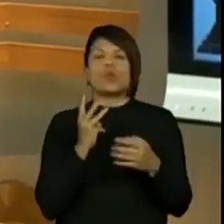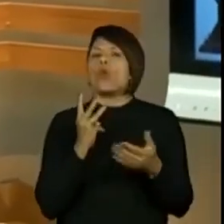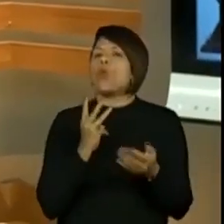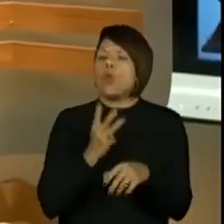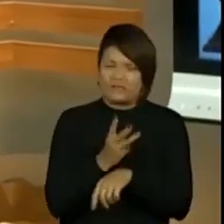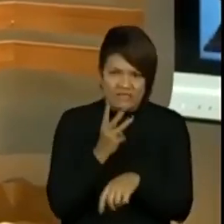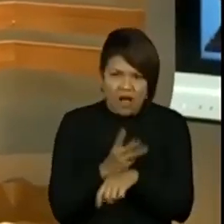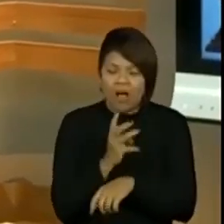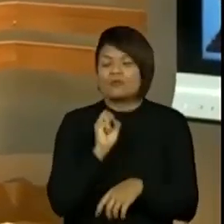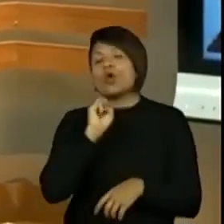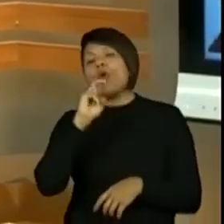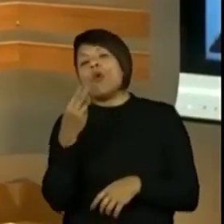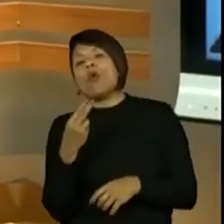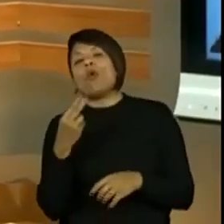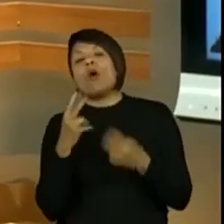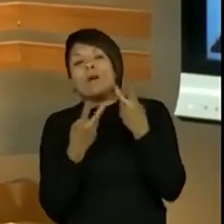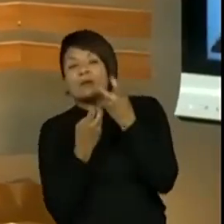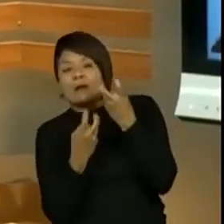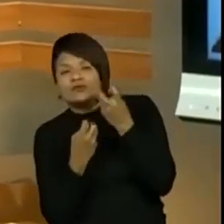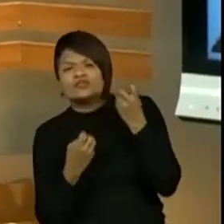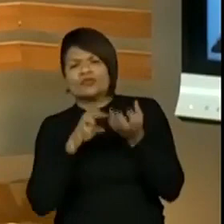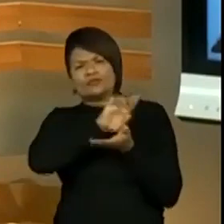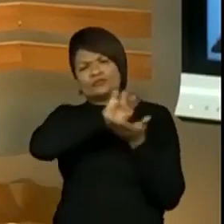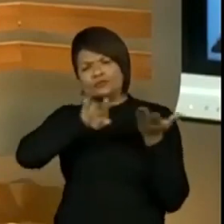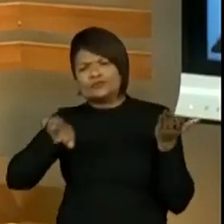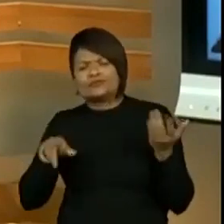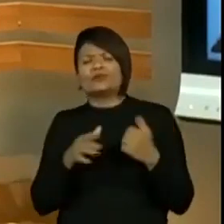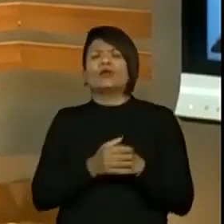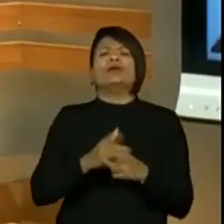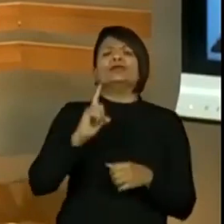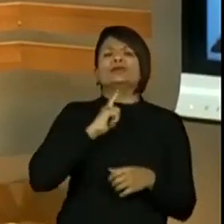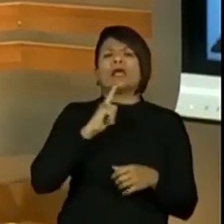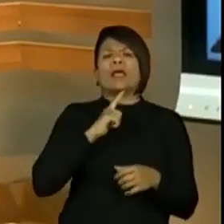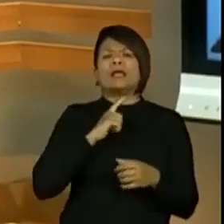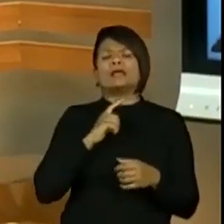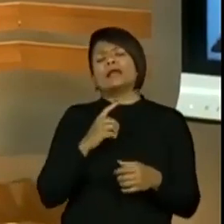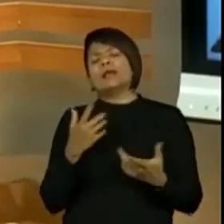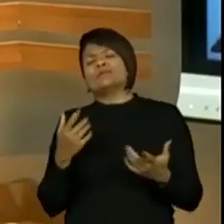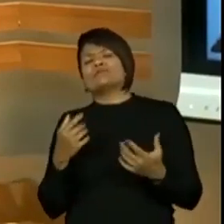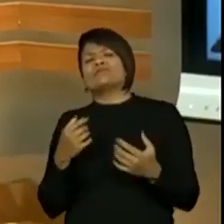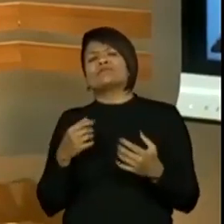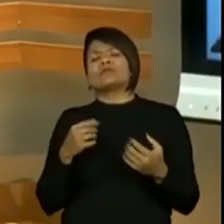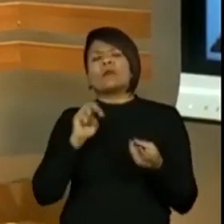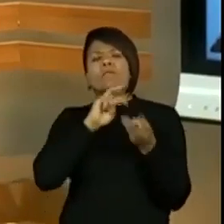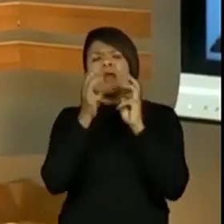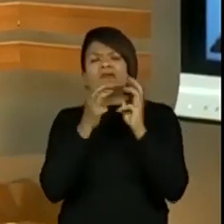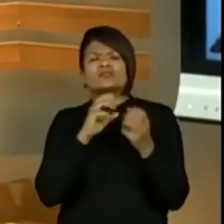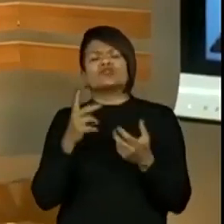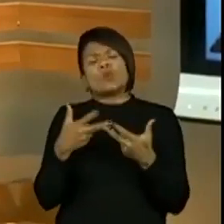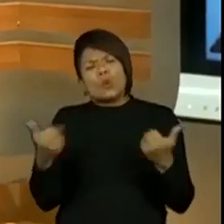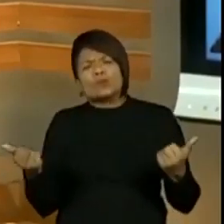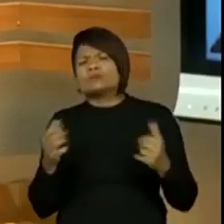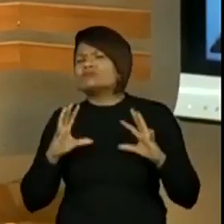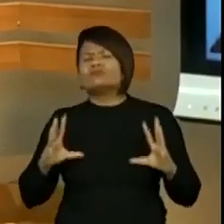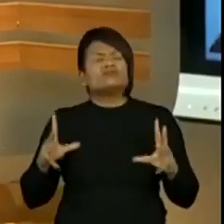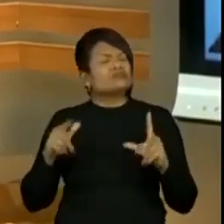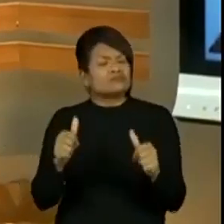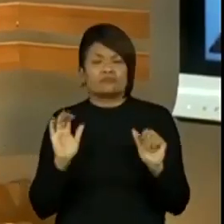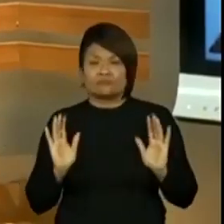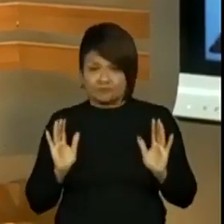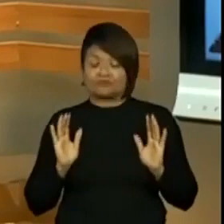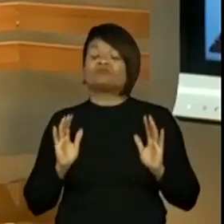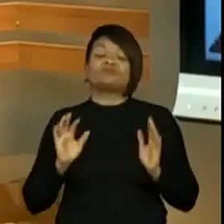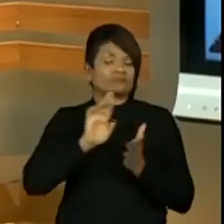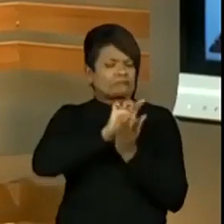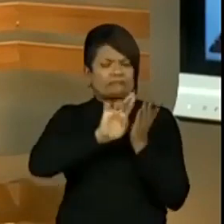você usa outros aplicativos, você usa o Messenger, você usa milhares dezenas, vamos falar milhares,